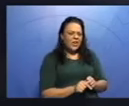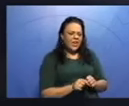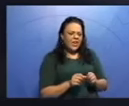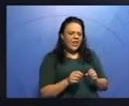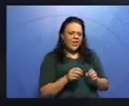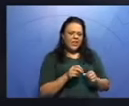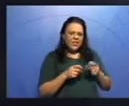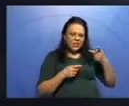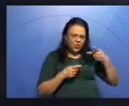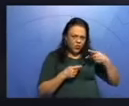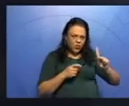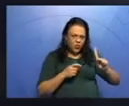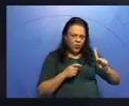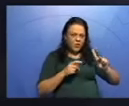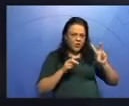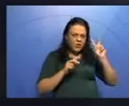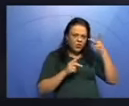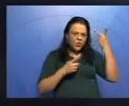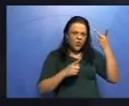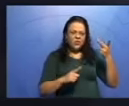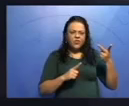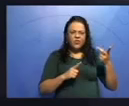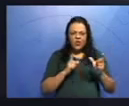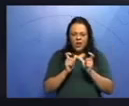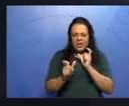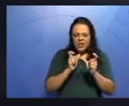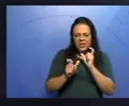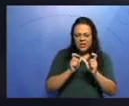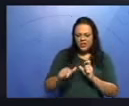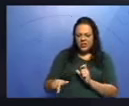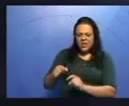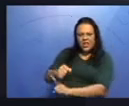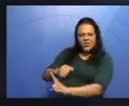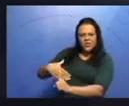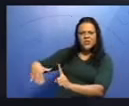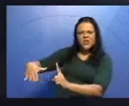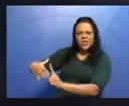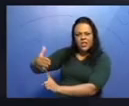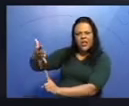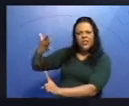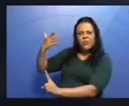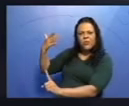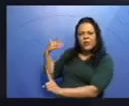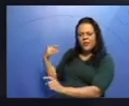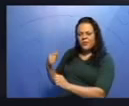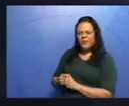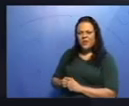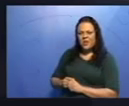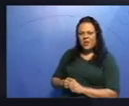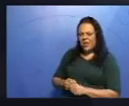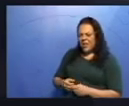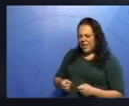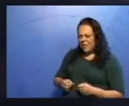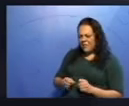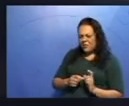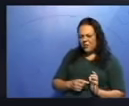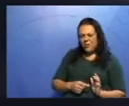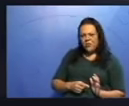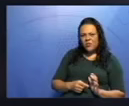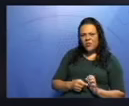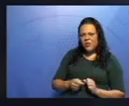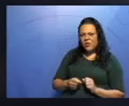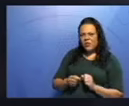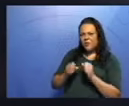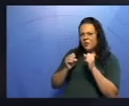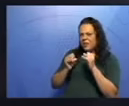à sociedade burguesa da época, mostrando a sua mesquinhez, o seu egoísmo, mas